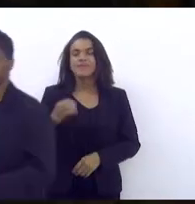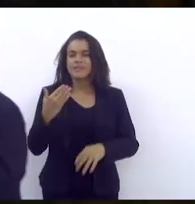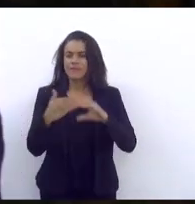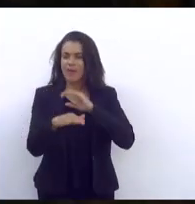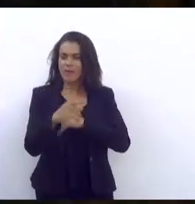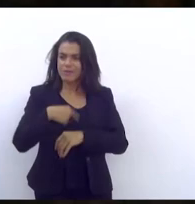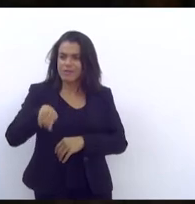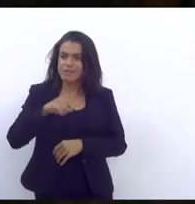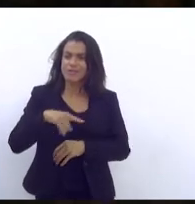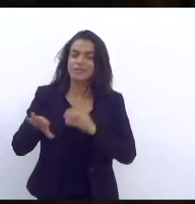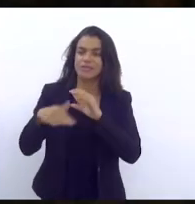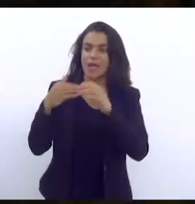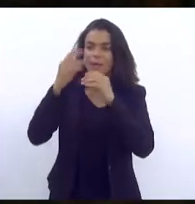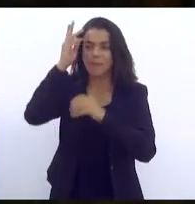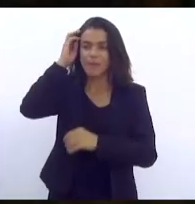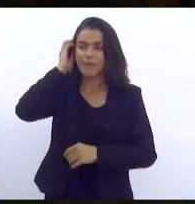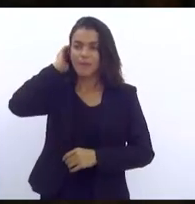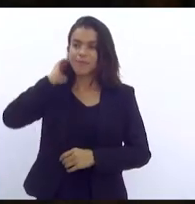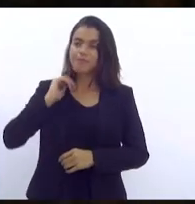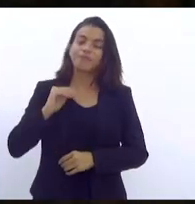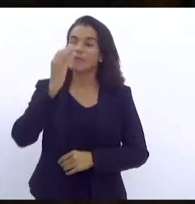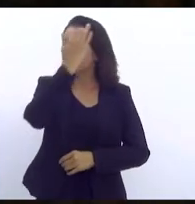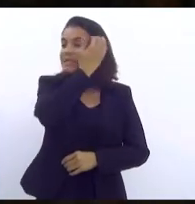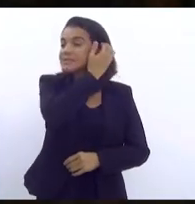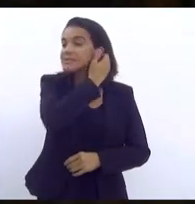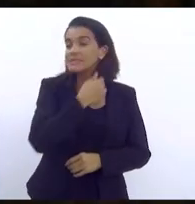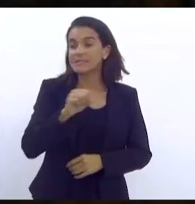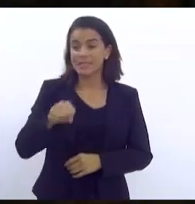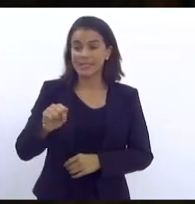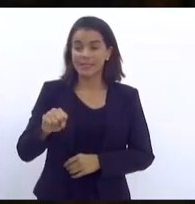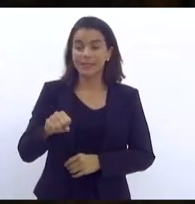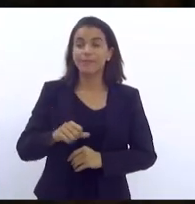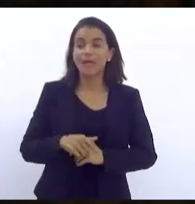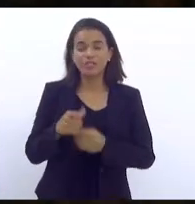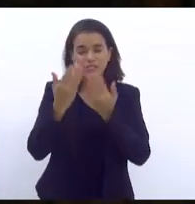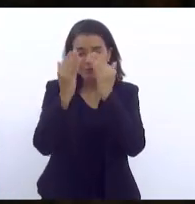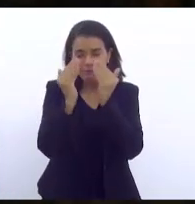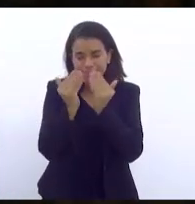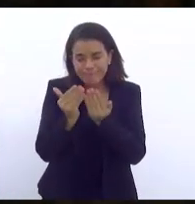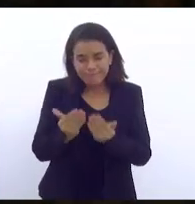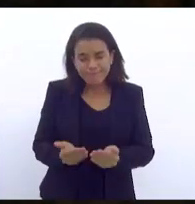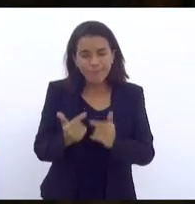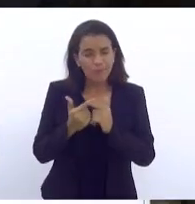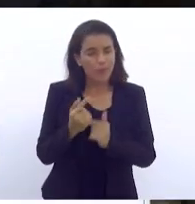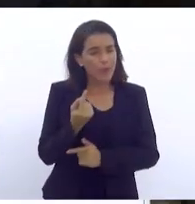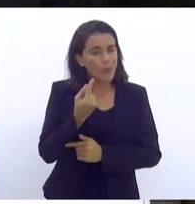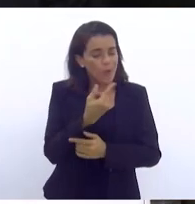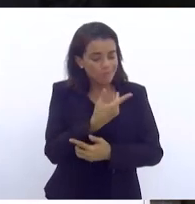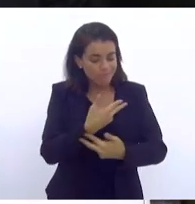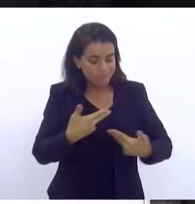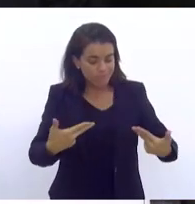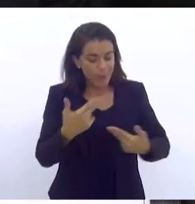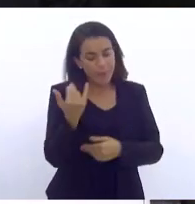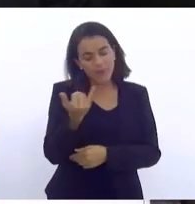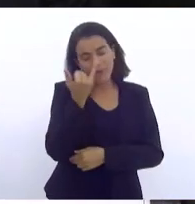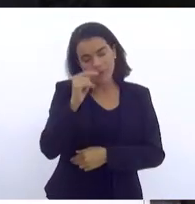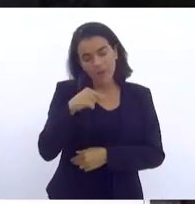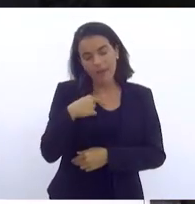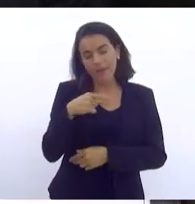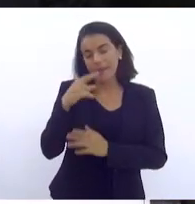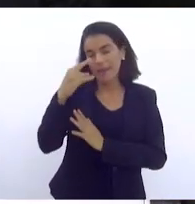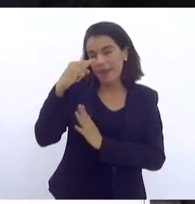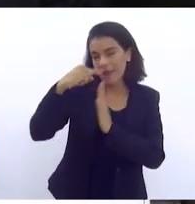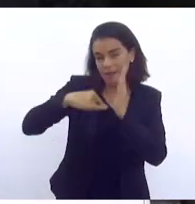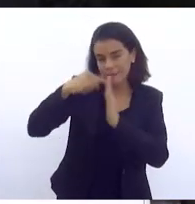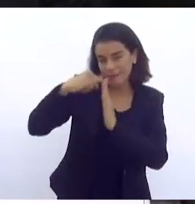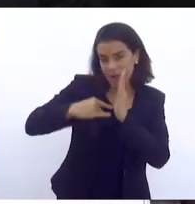recebem para fazer o cadastro da tarifa po Recebemos a gente analisa o porque uma coisa que é importante é que a tarifa social ela deve ser uma